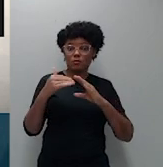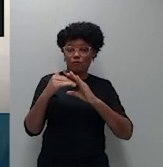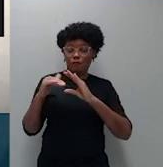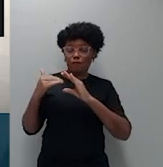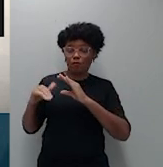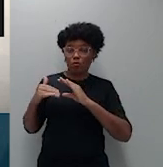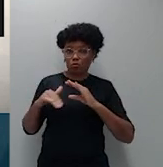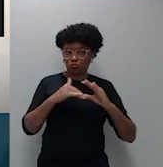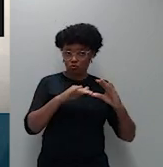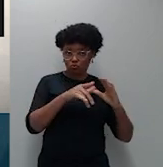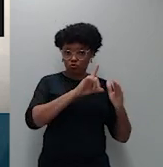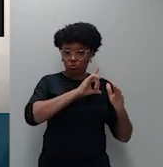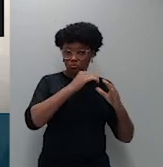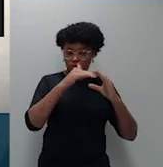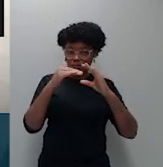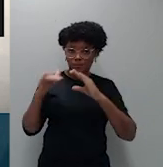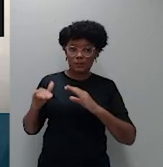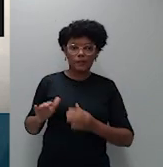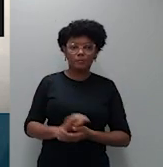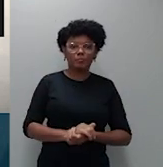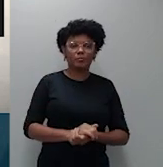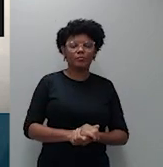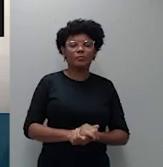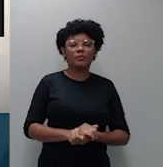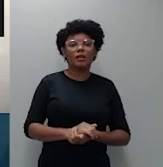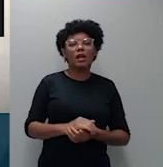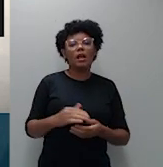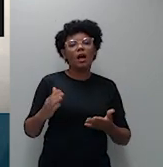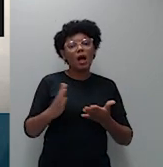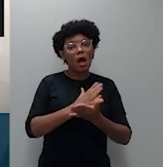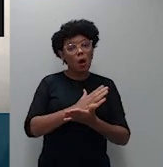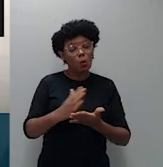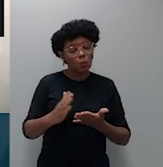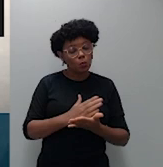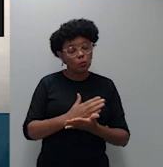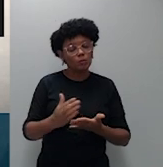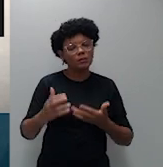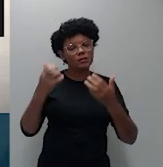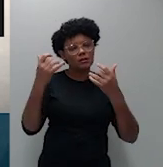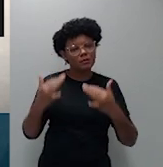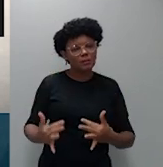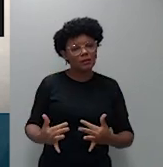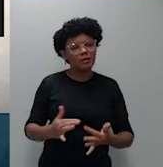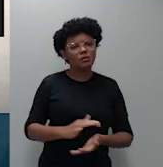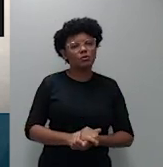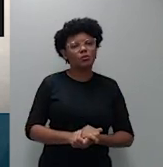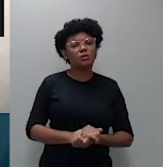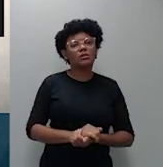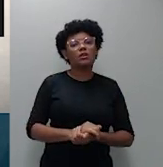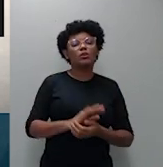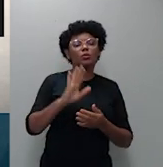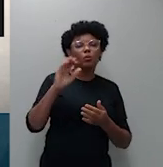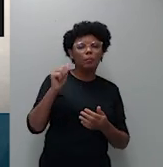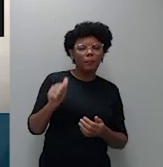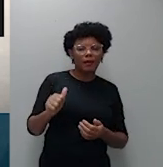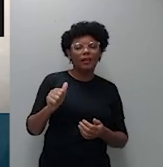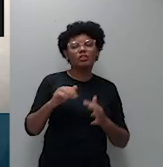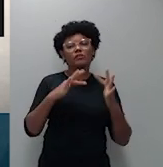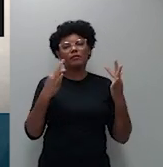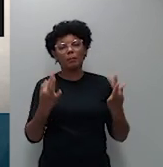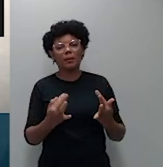eminentes colegas faço algumas conceituações em torno do bem de família e da interpretação